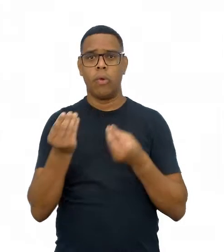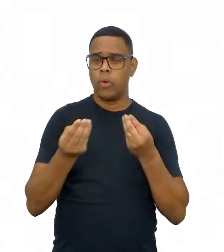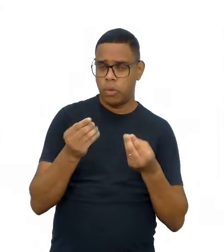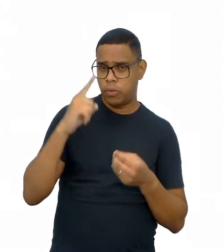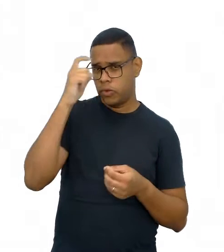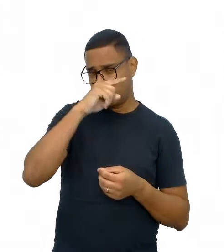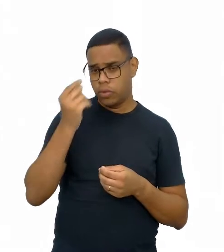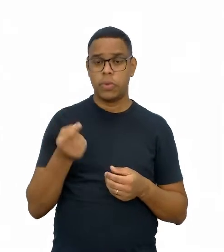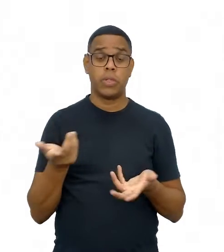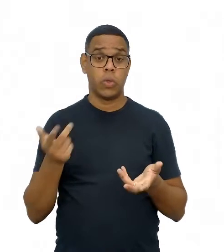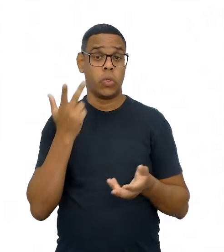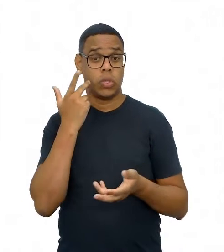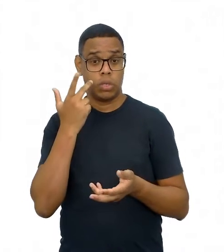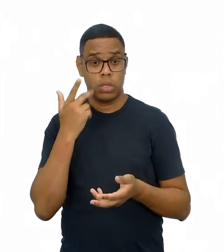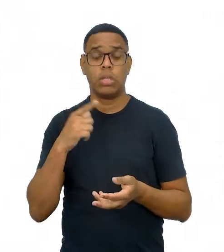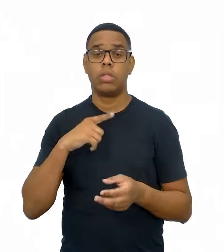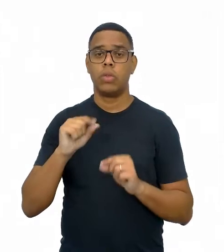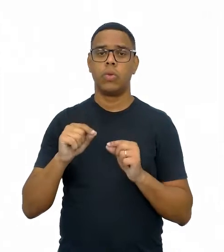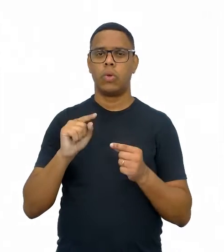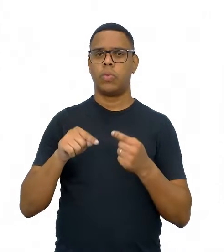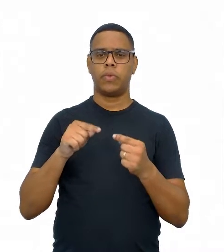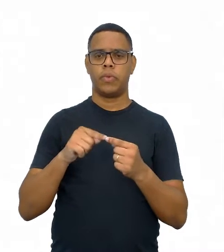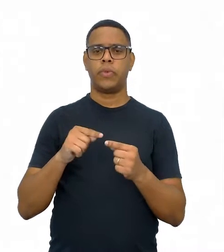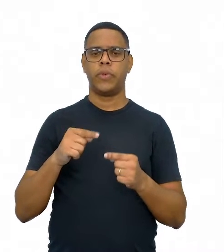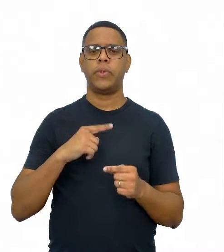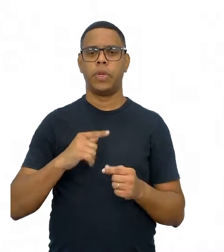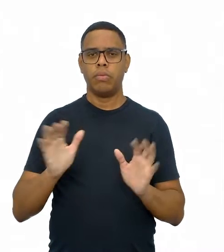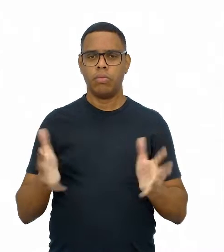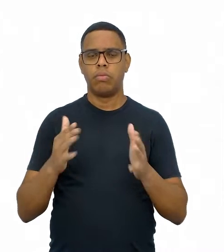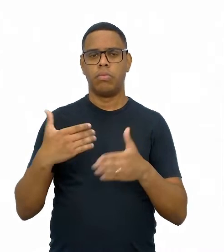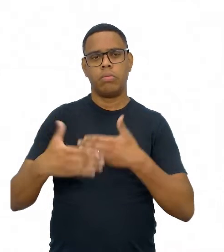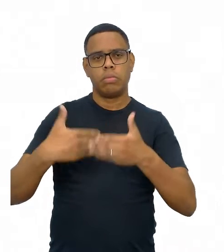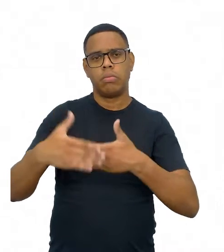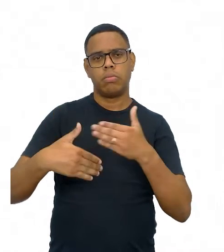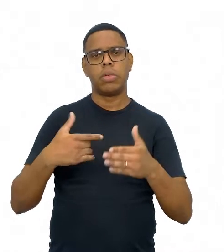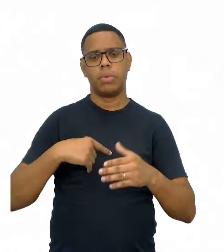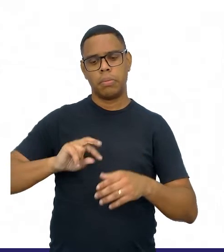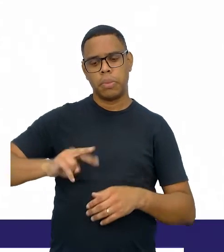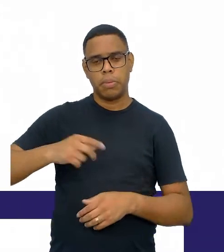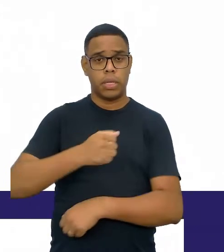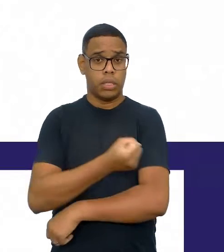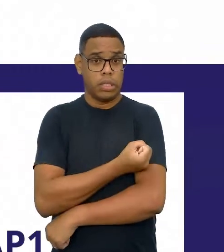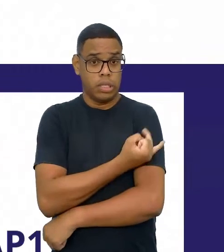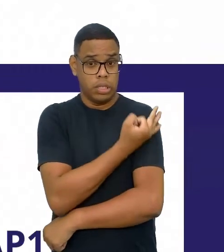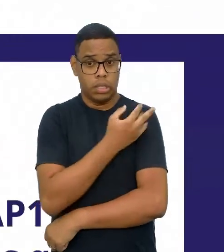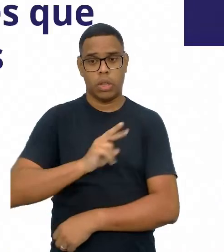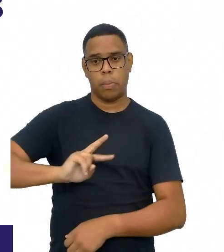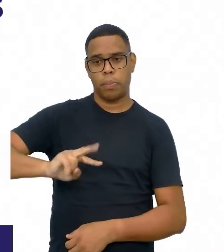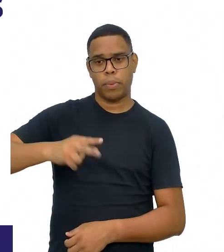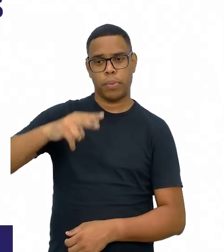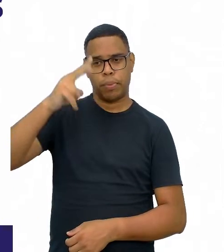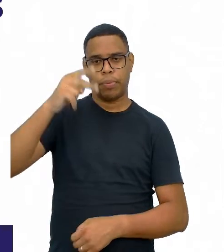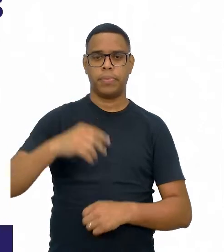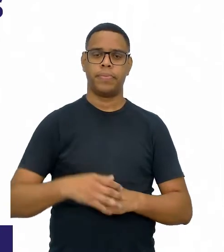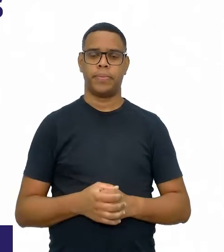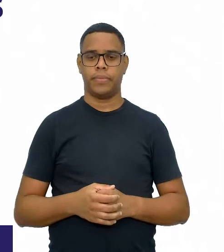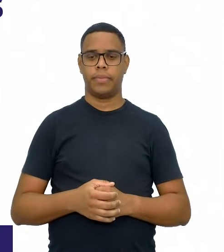estabelecidos, geralmente tendo em vista a sua promoção de uma série para outra ou de um grau para o